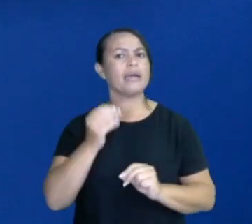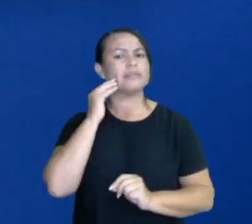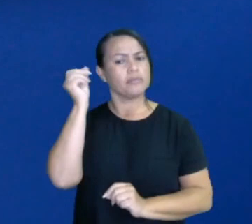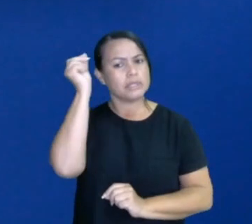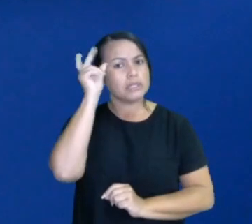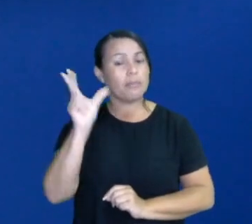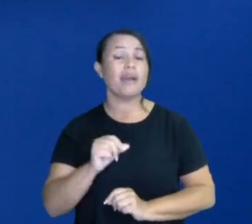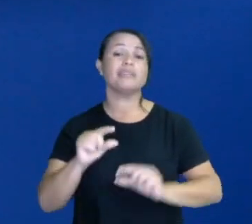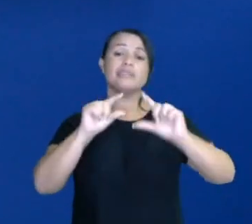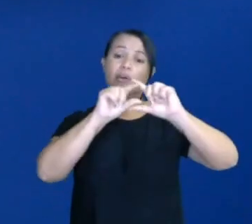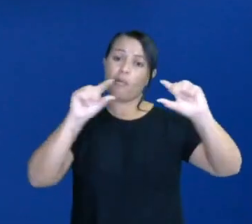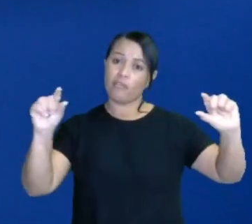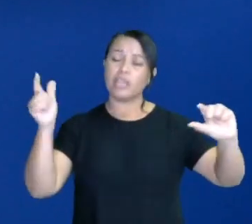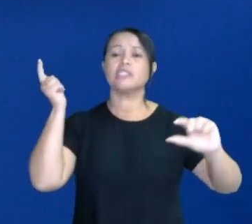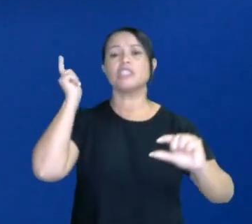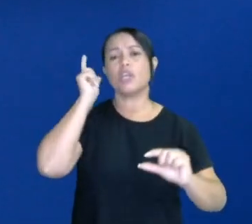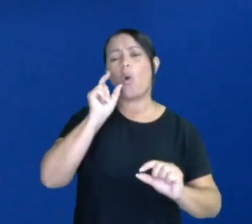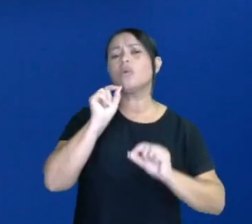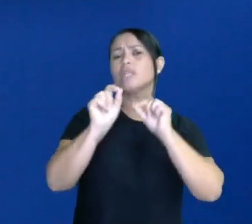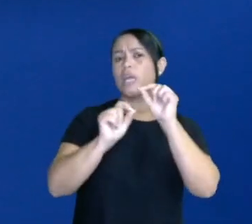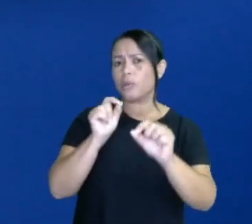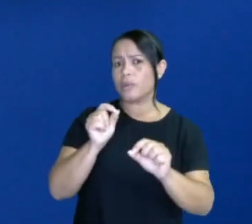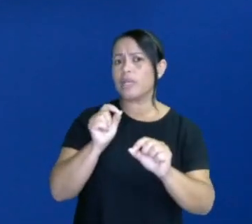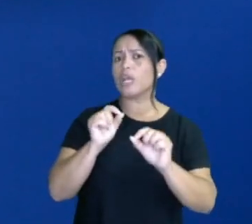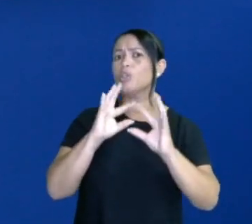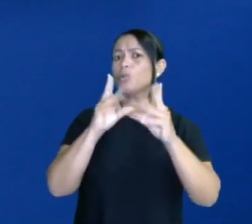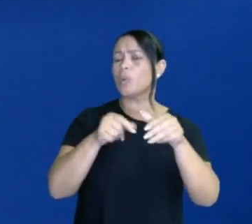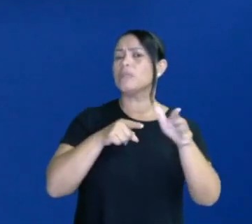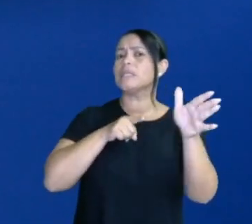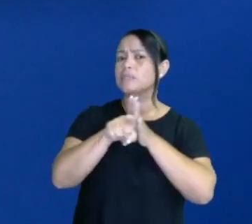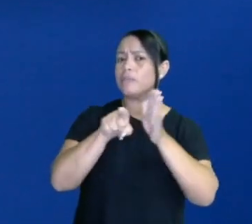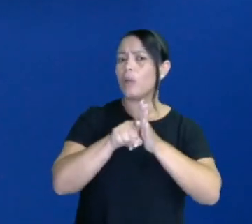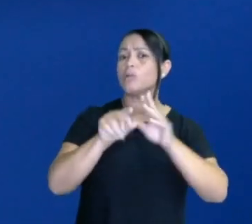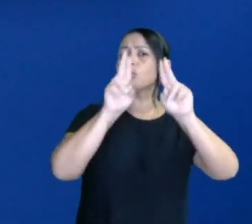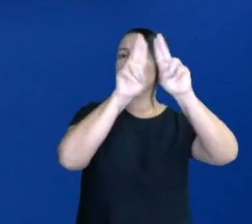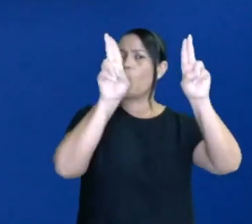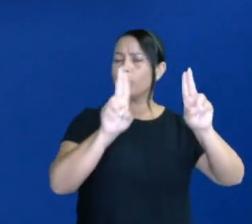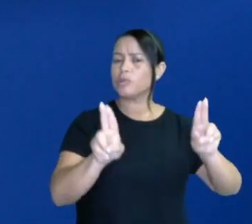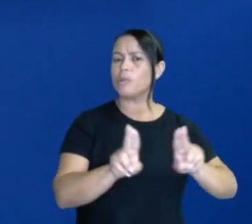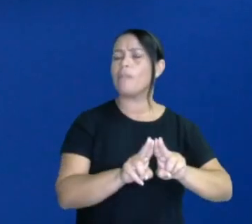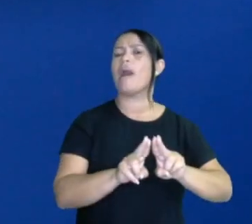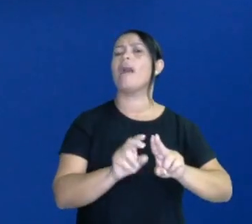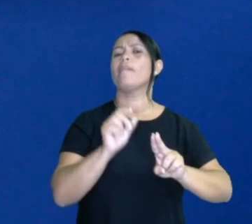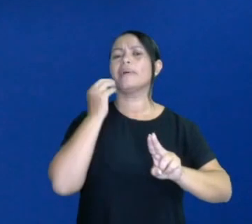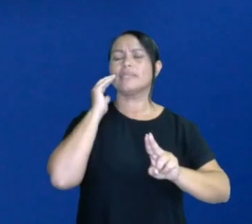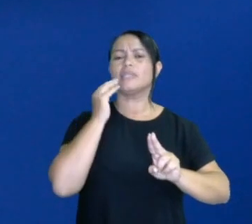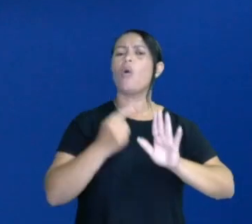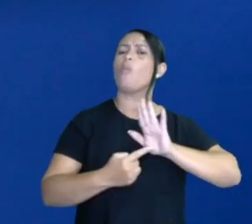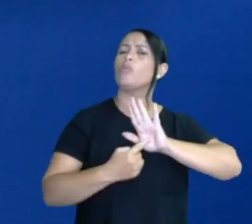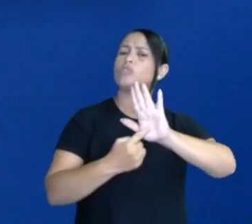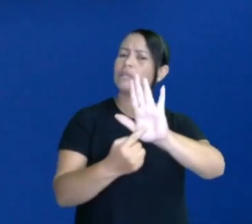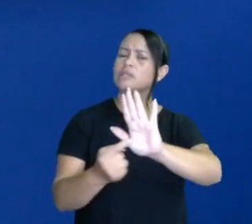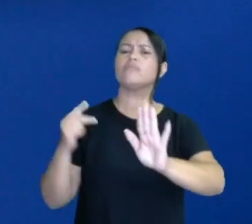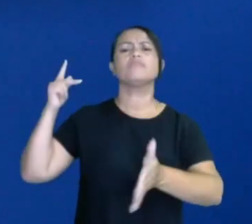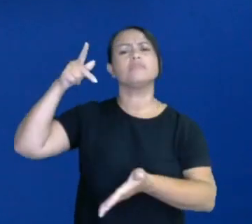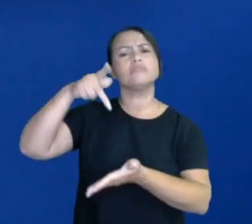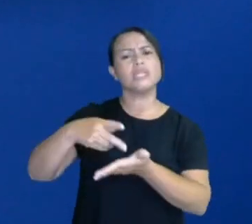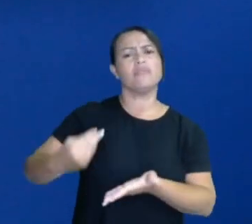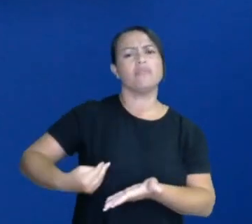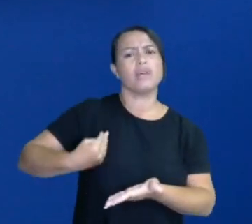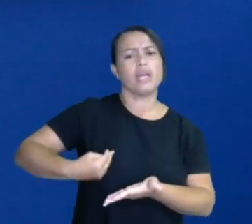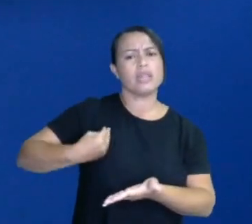uma frase que consegue colocar toda essa questão sobre os mapas. Representação da realidade,